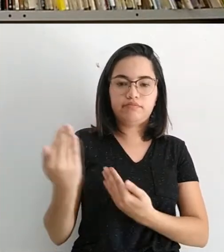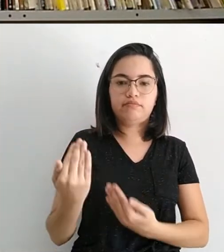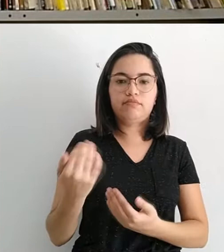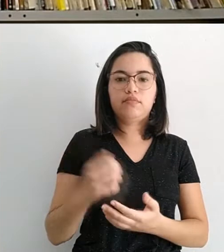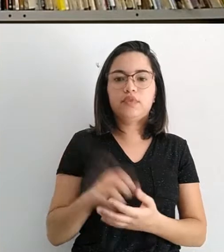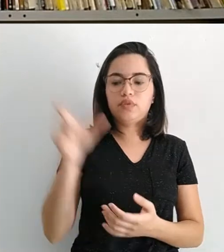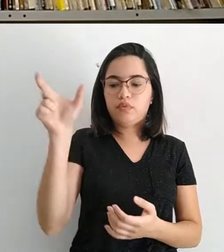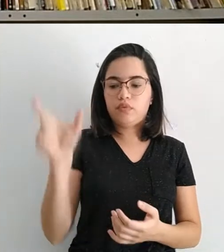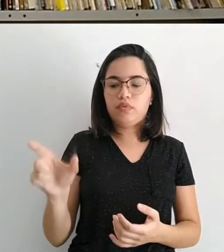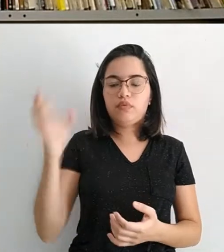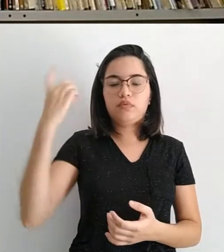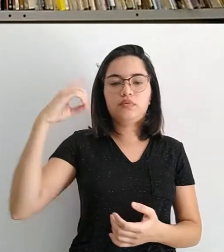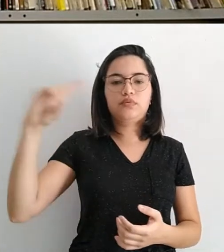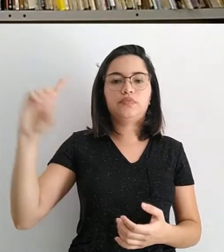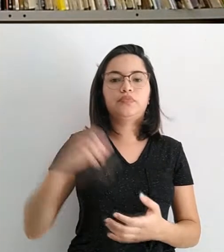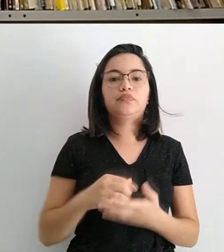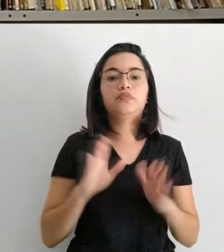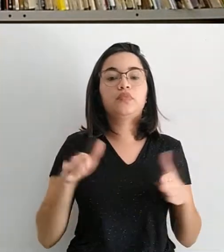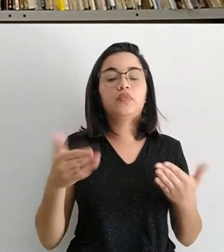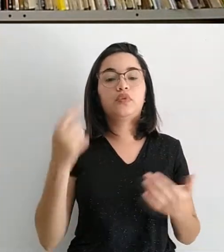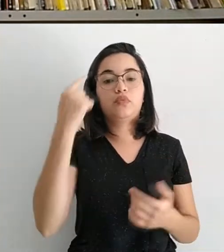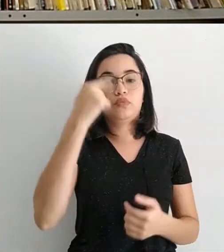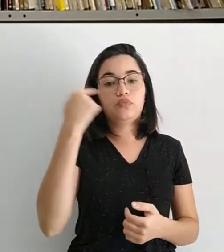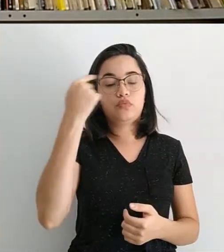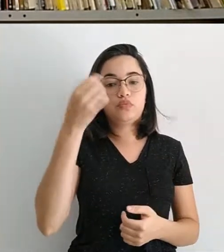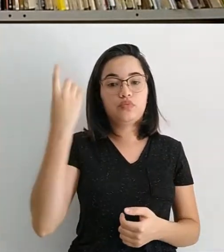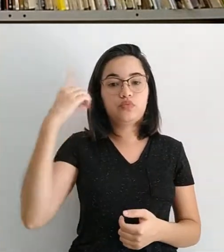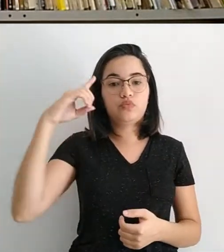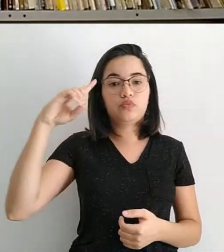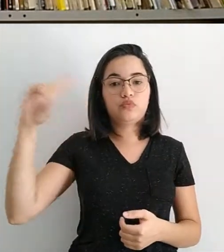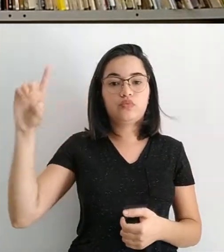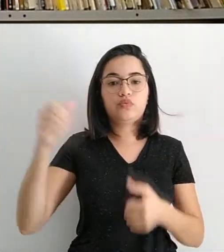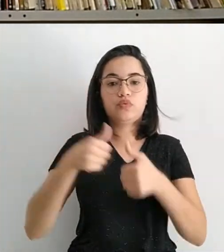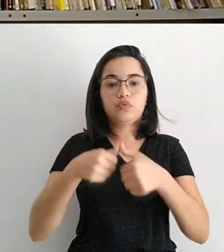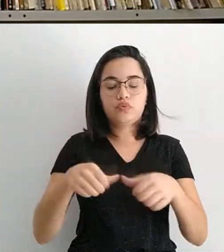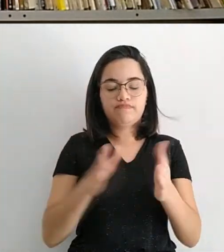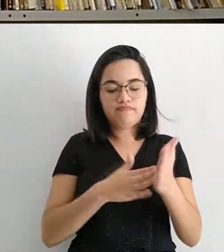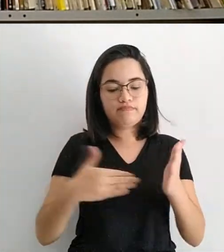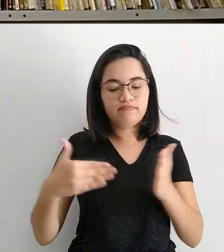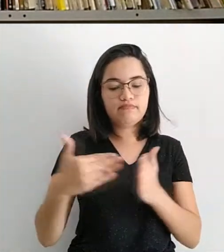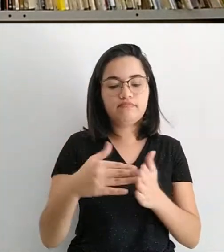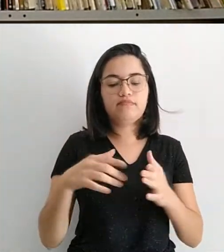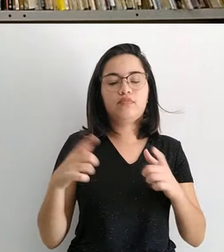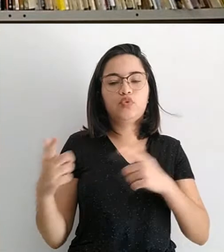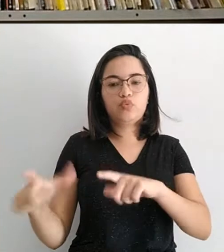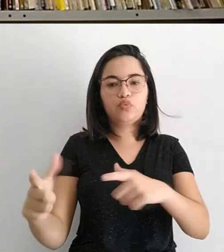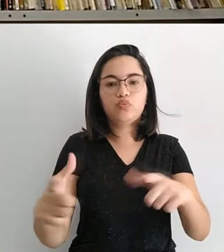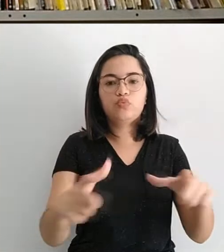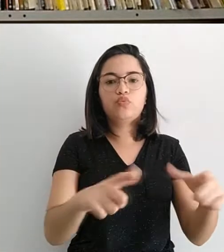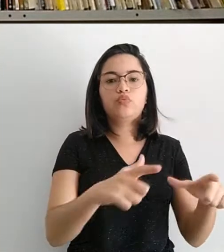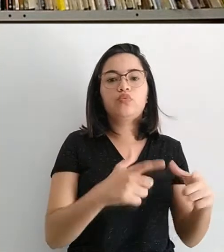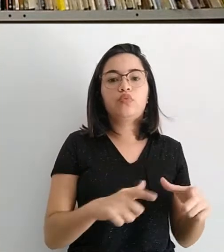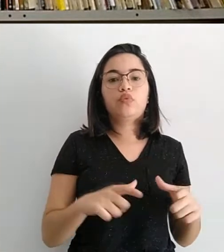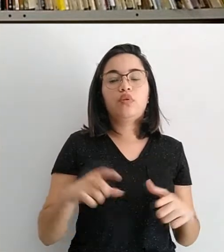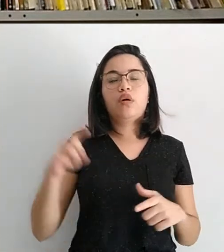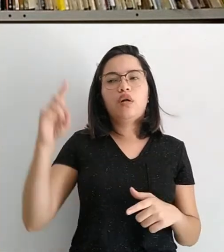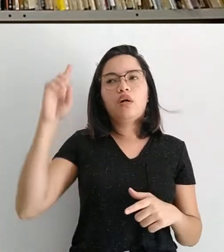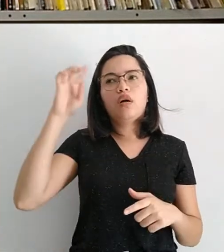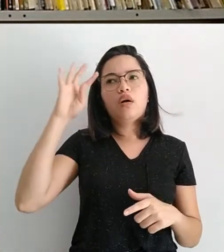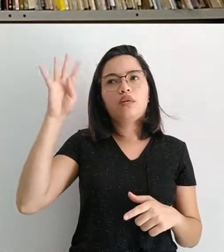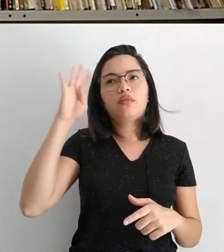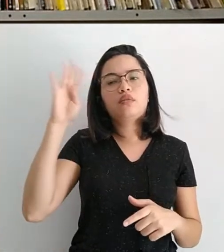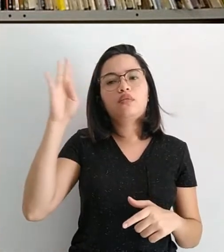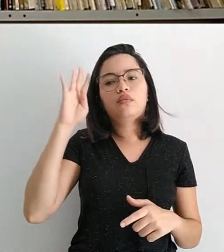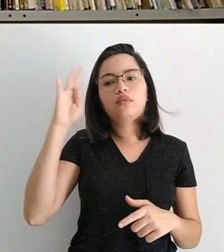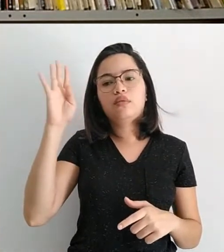esse atributo de Deus. Então, os olhos de Deus estão em toda parte. A ideia não